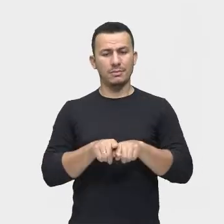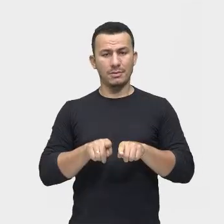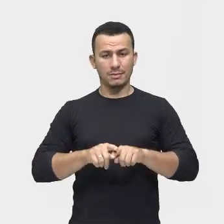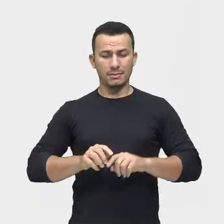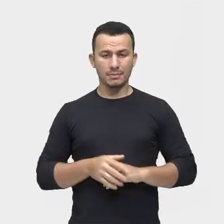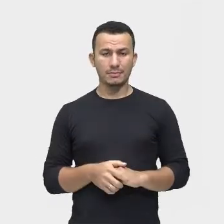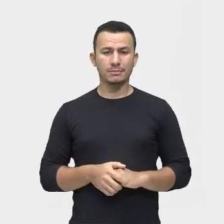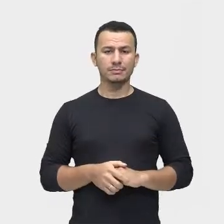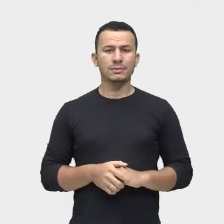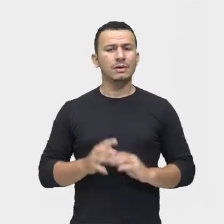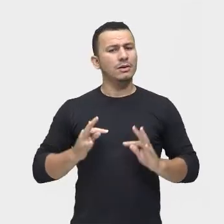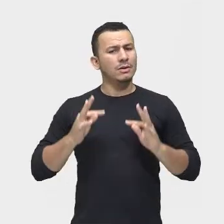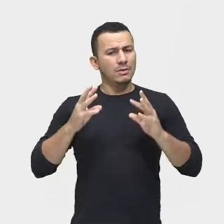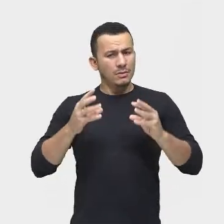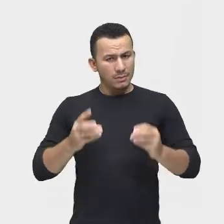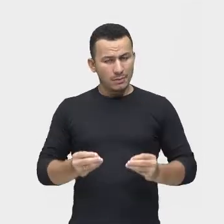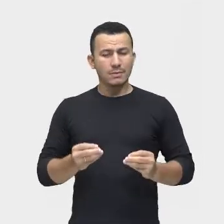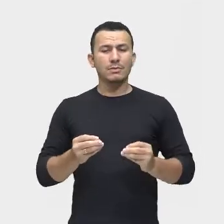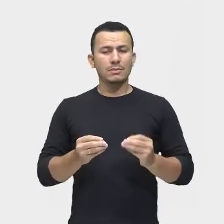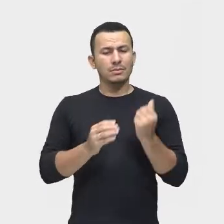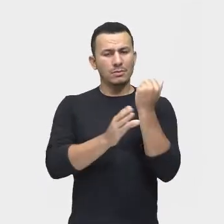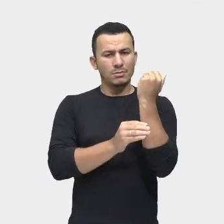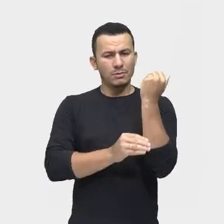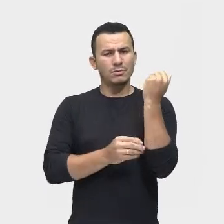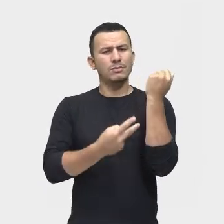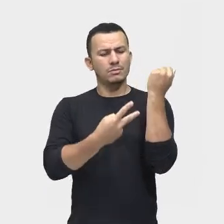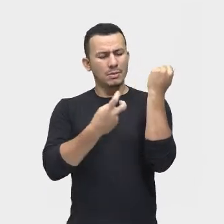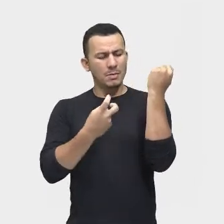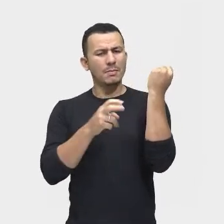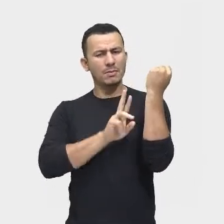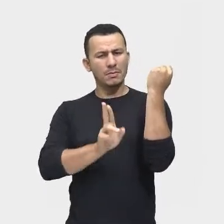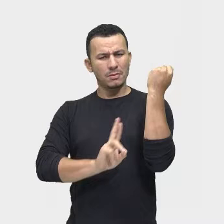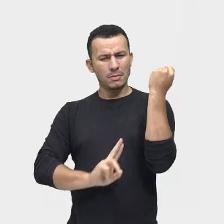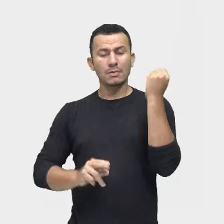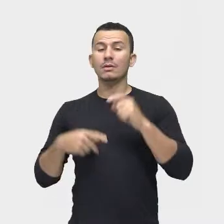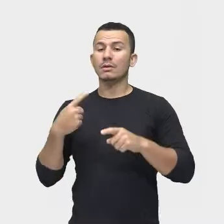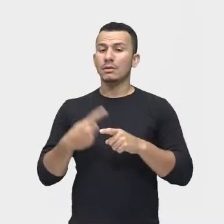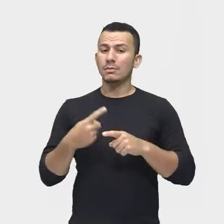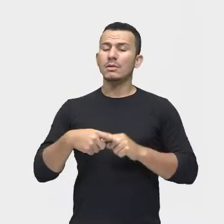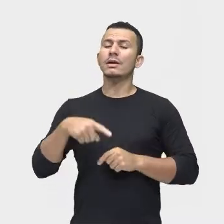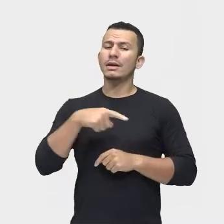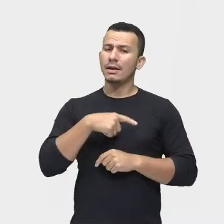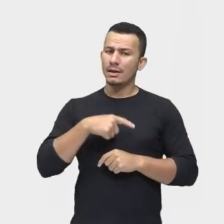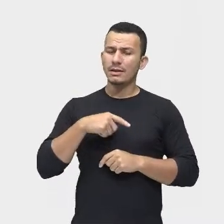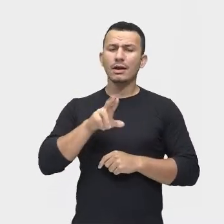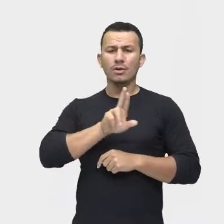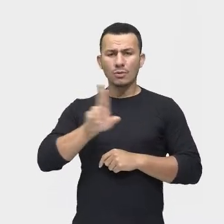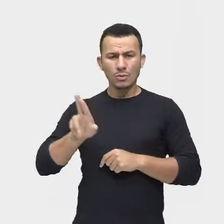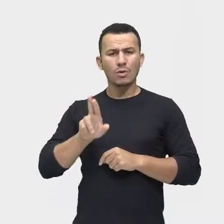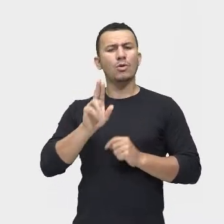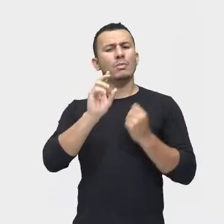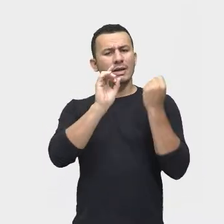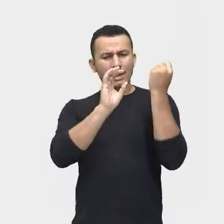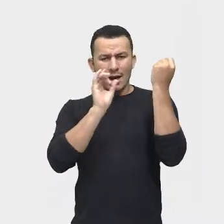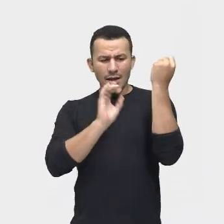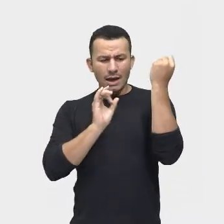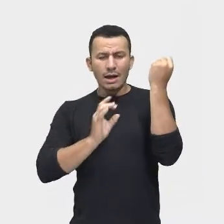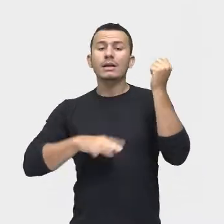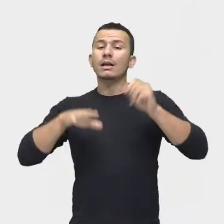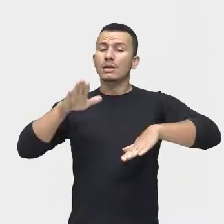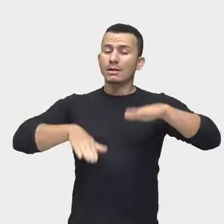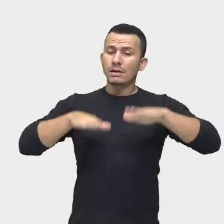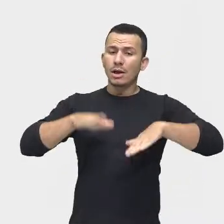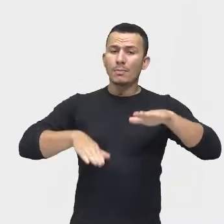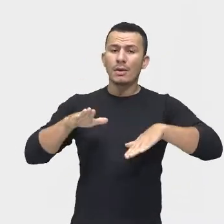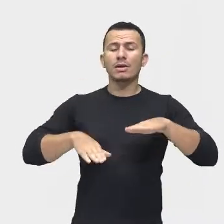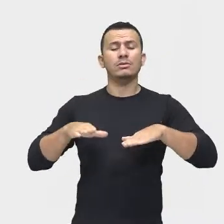tem todos os músculos identificados, porque eles possuem o nome de acordo aí com a proximidade, alguns